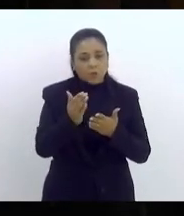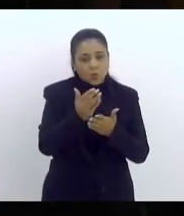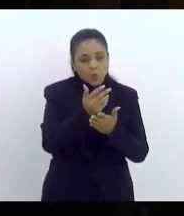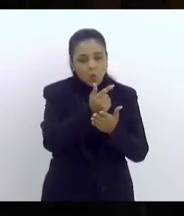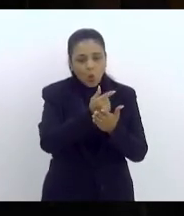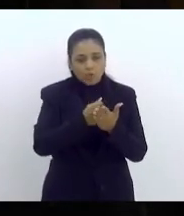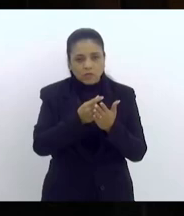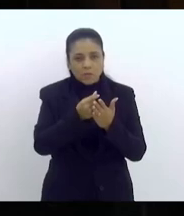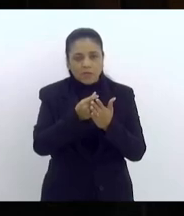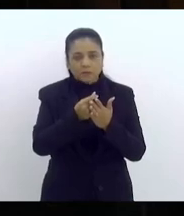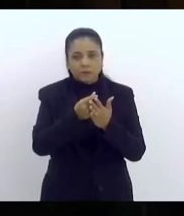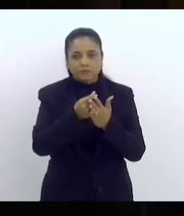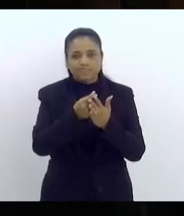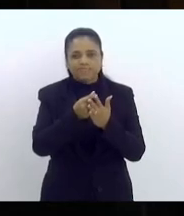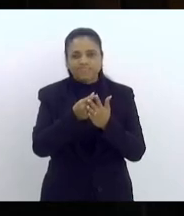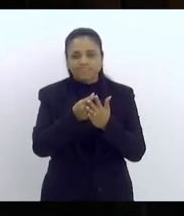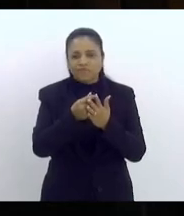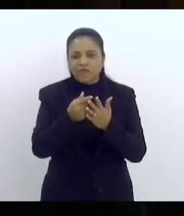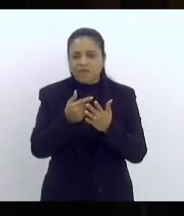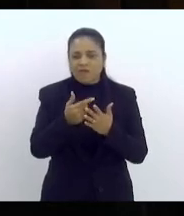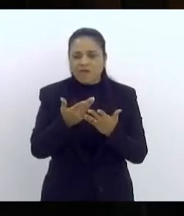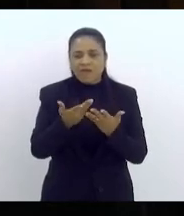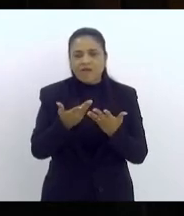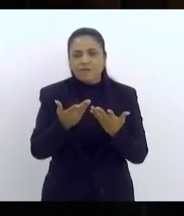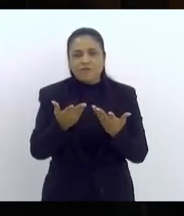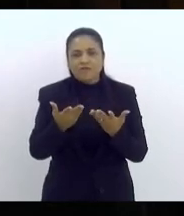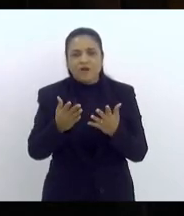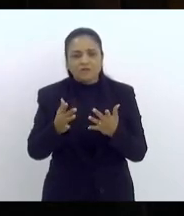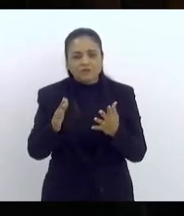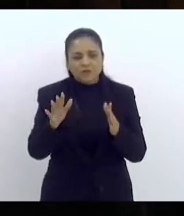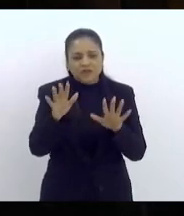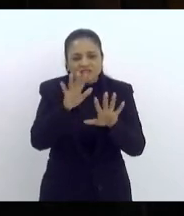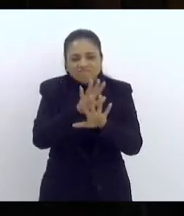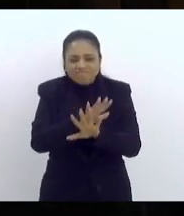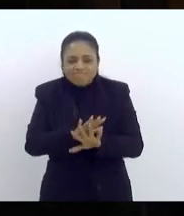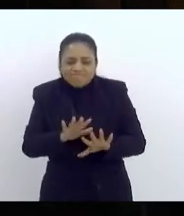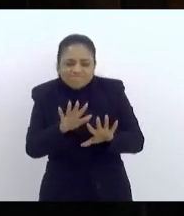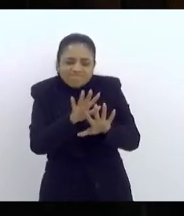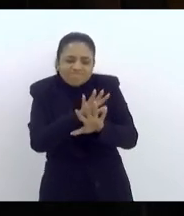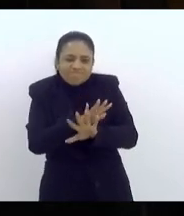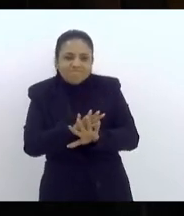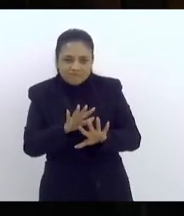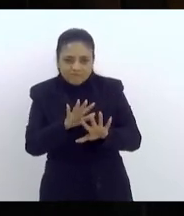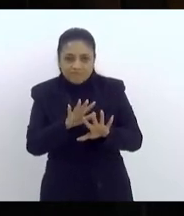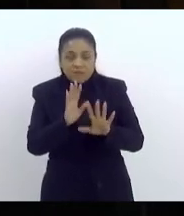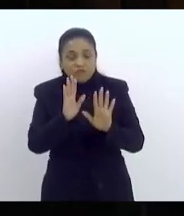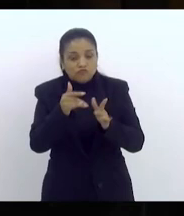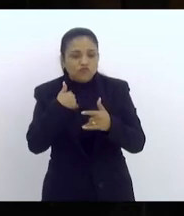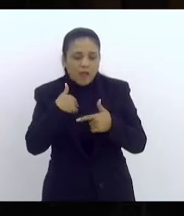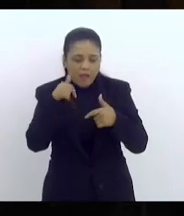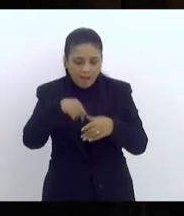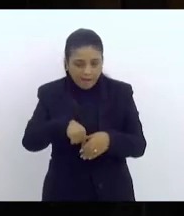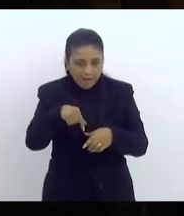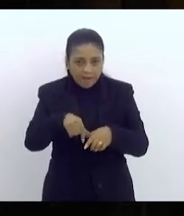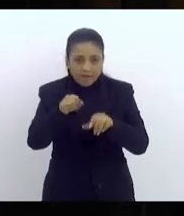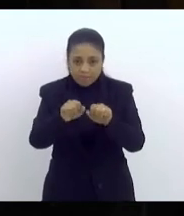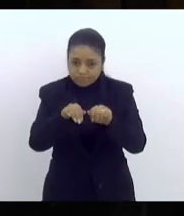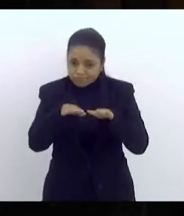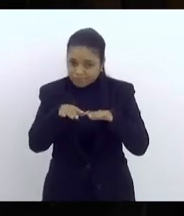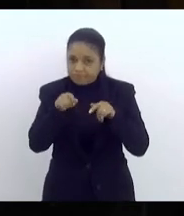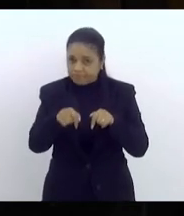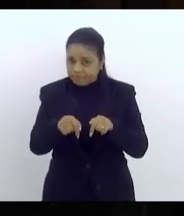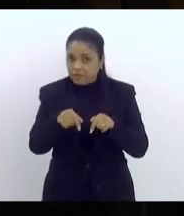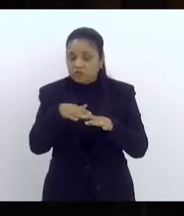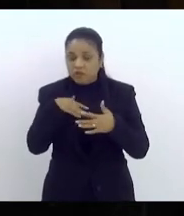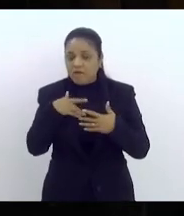peça de ficção eu já vi momentos aqui nessa casa muito parecidos com os momentos que a gente